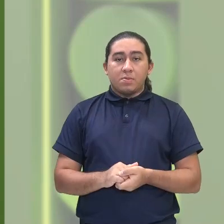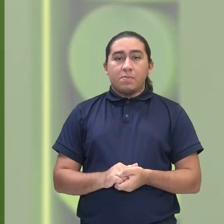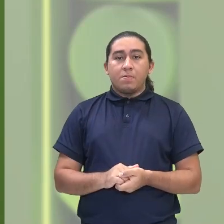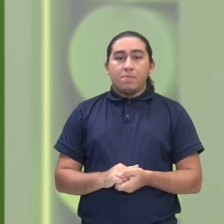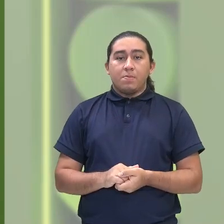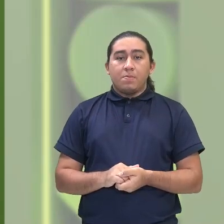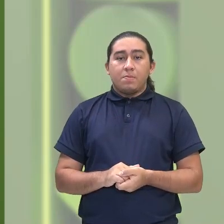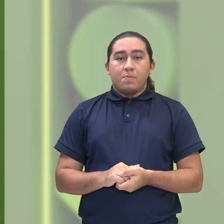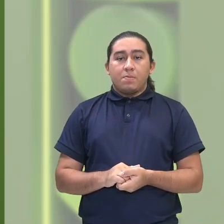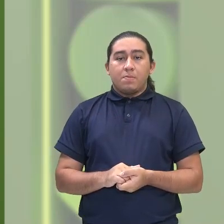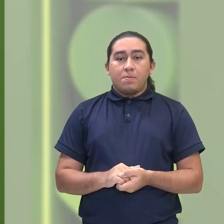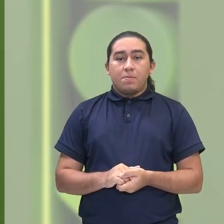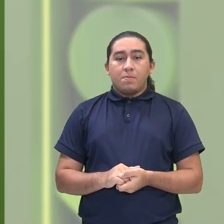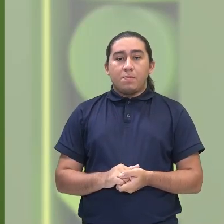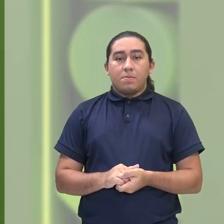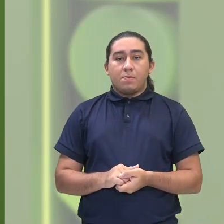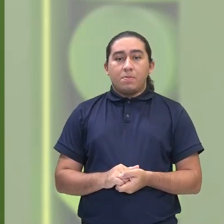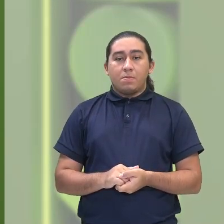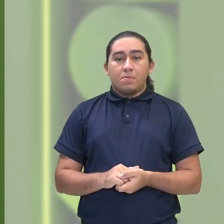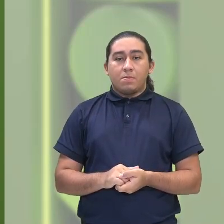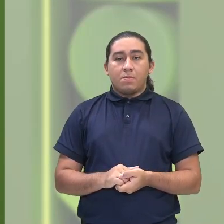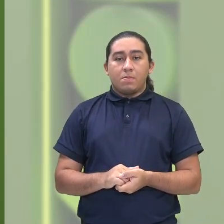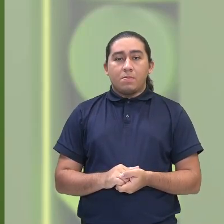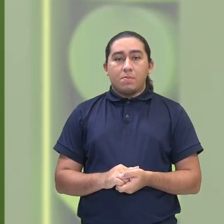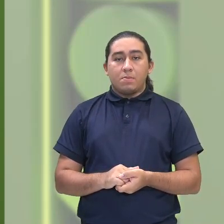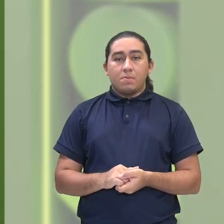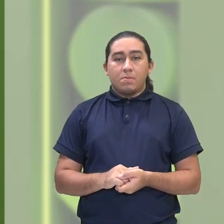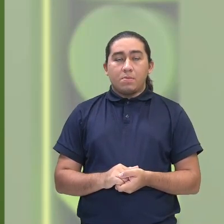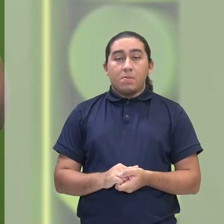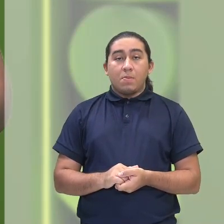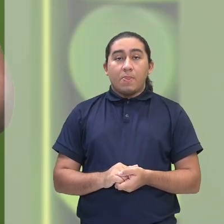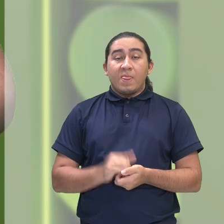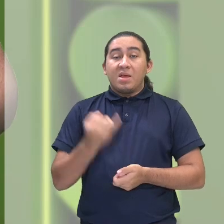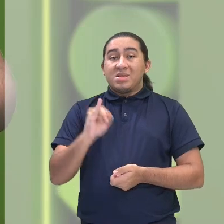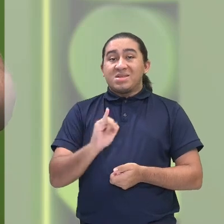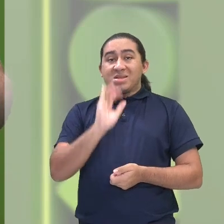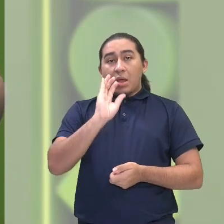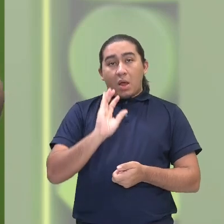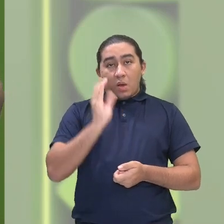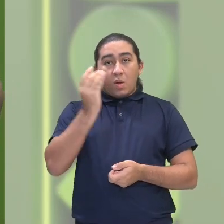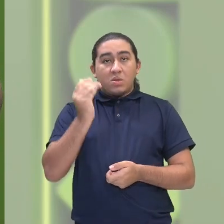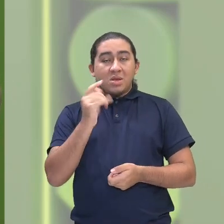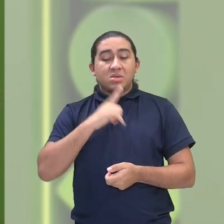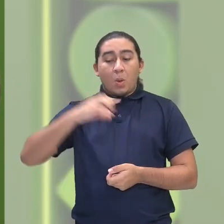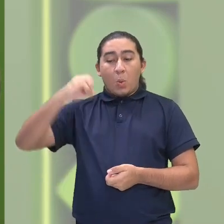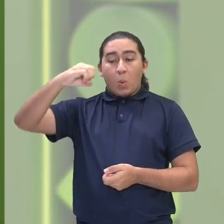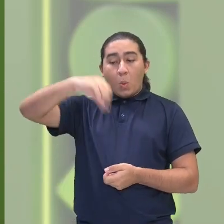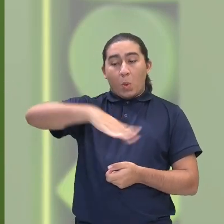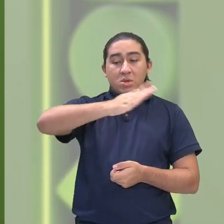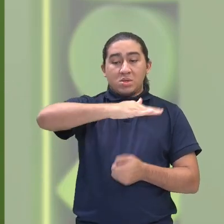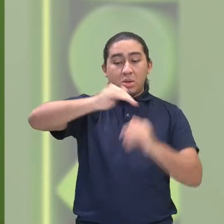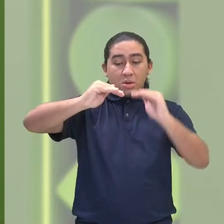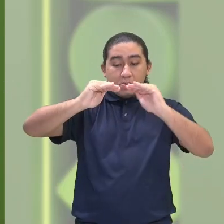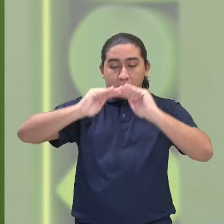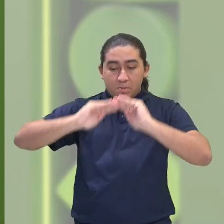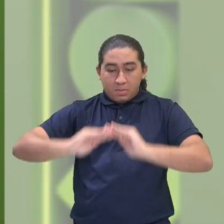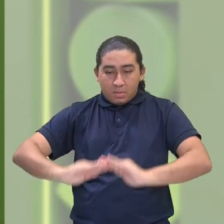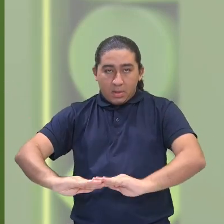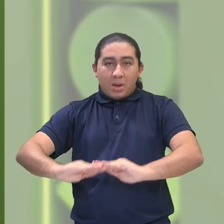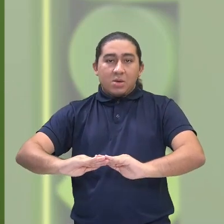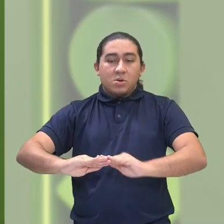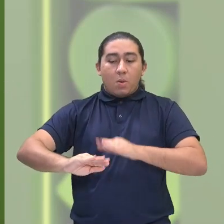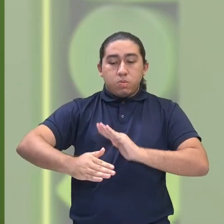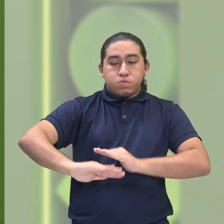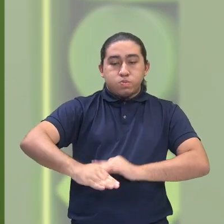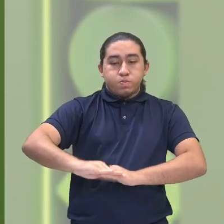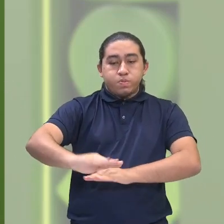tremores acontecem ali na porção oceânica, né, ou seja, no fundo ali do oceano, a gente vai observar um outro fenômeno